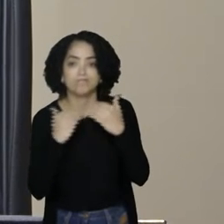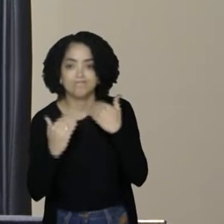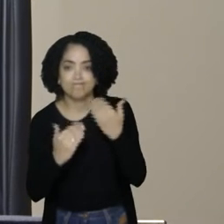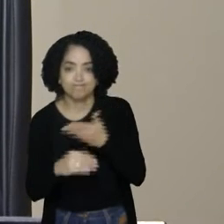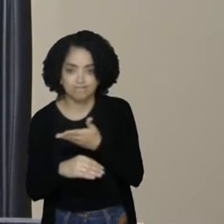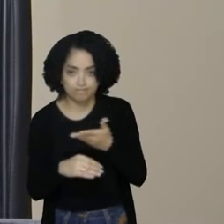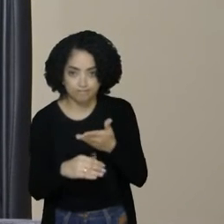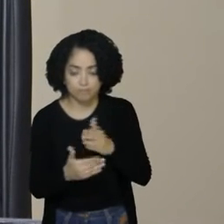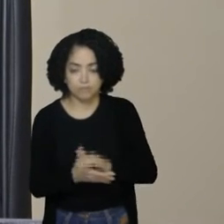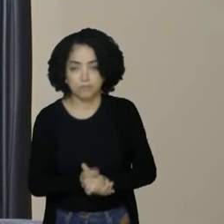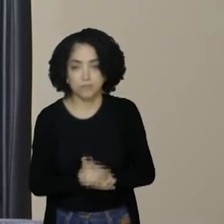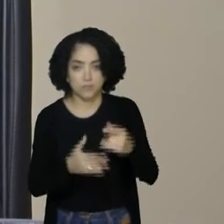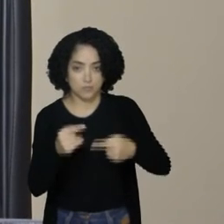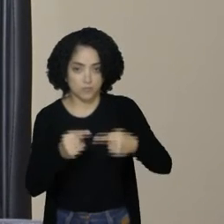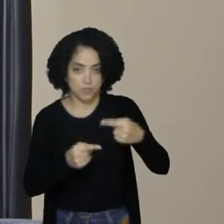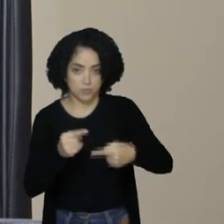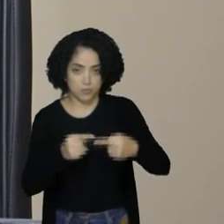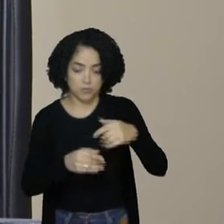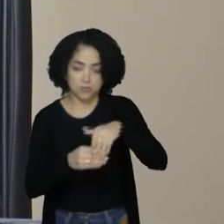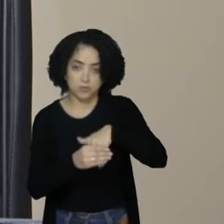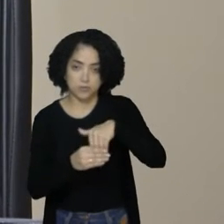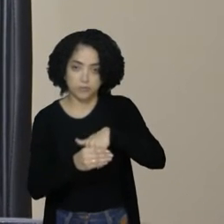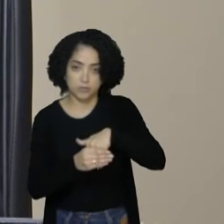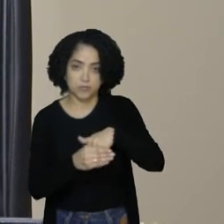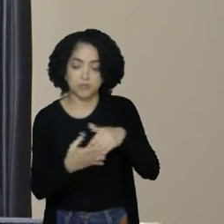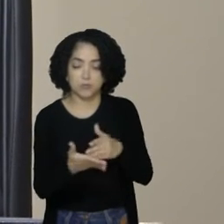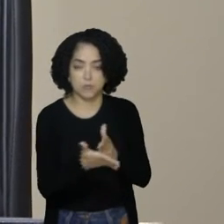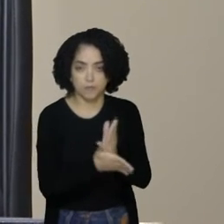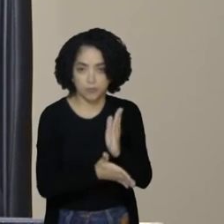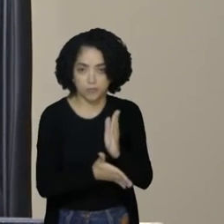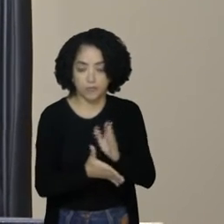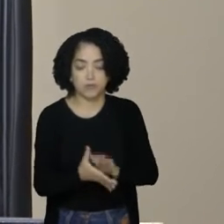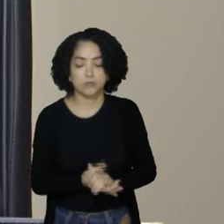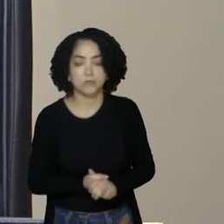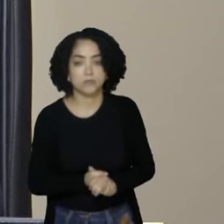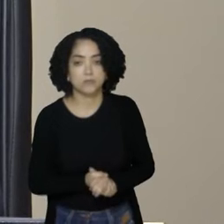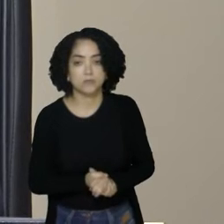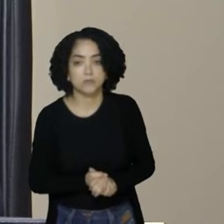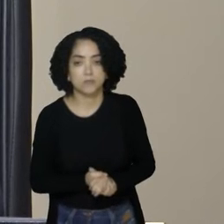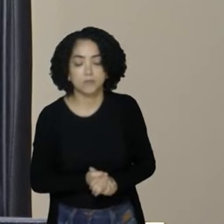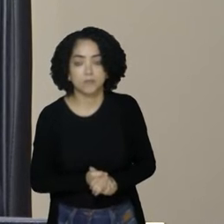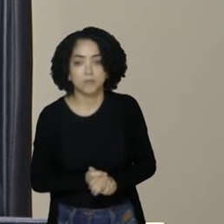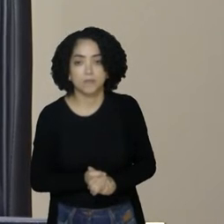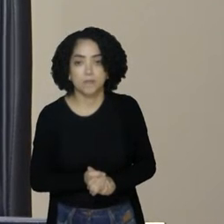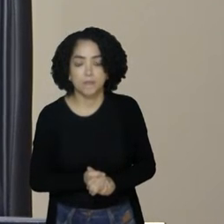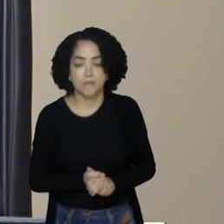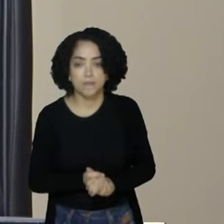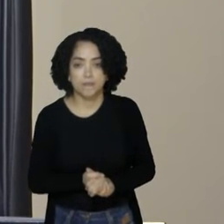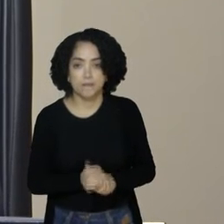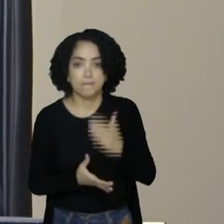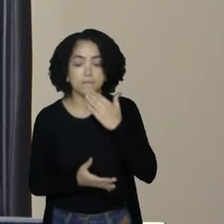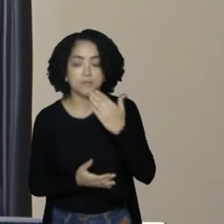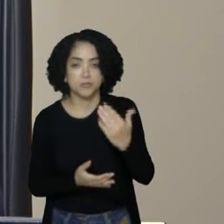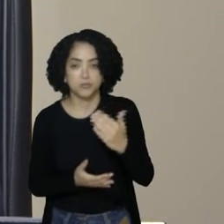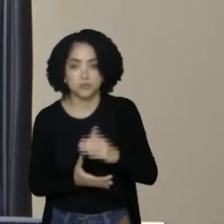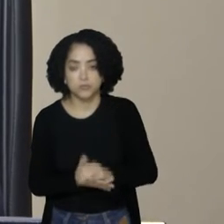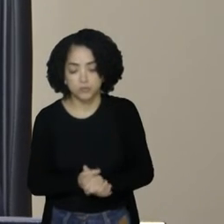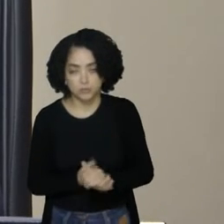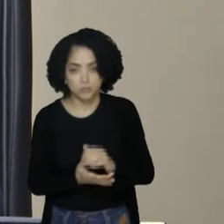havendo quem queira discutir, em votação, aprovada a moção 811. Requerimentos,